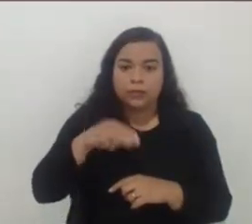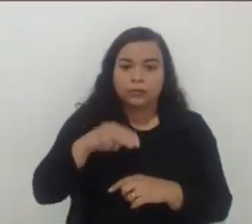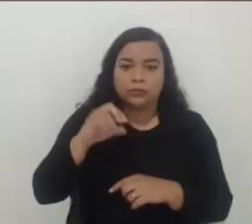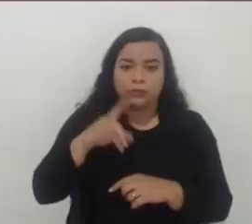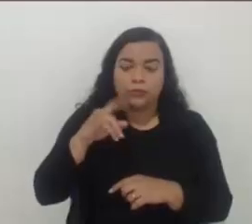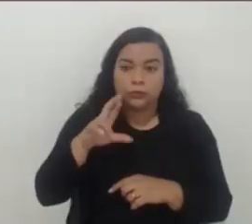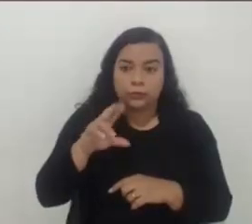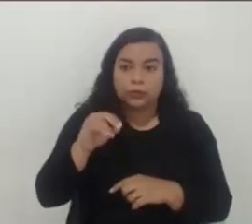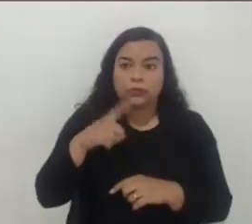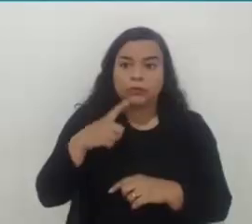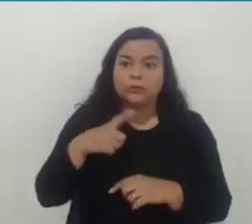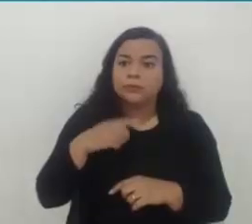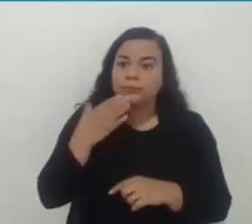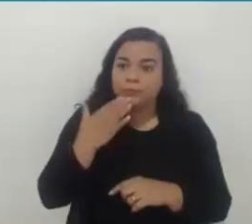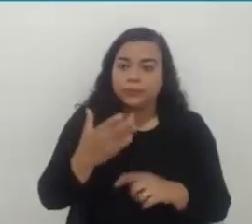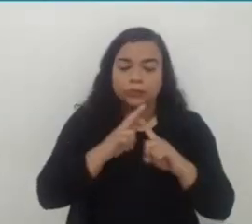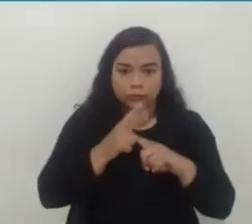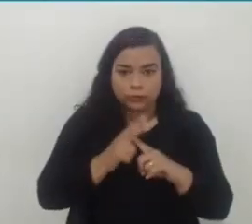Vossa Excelência, é isso?